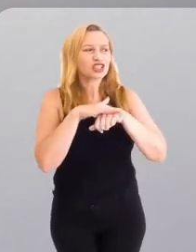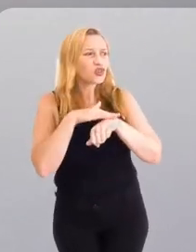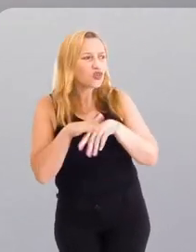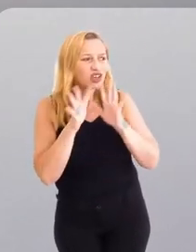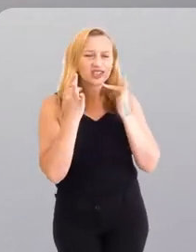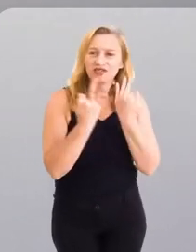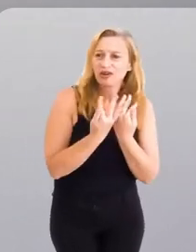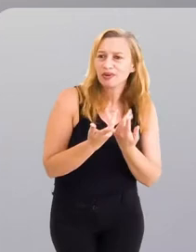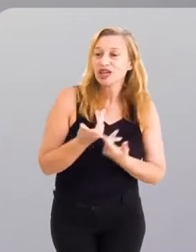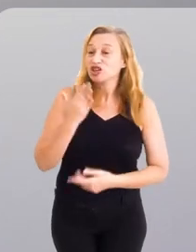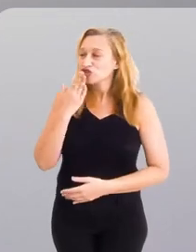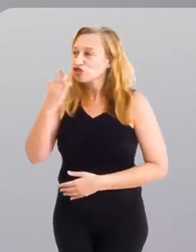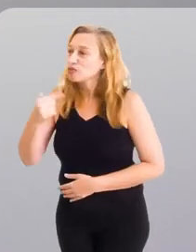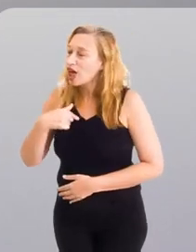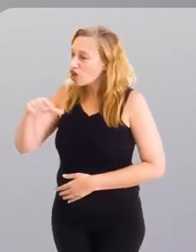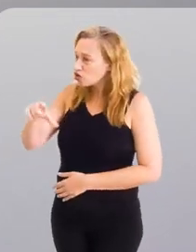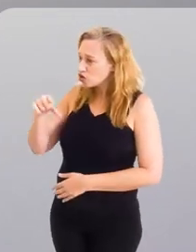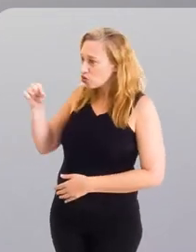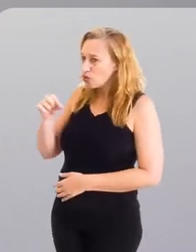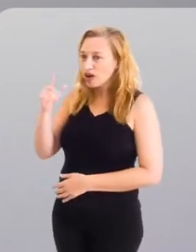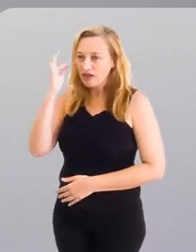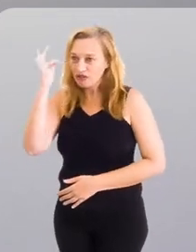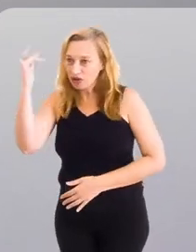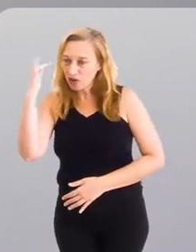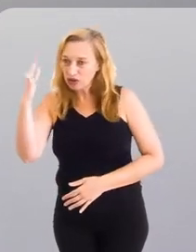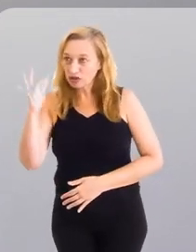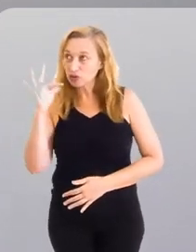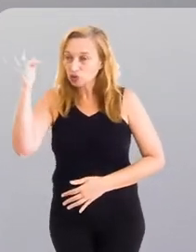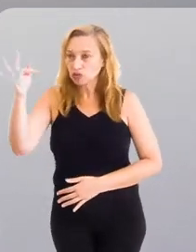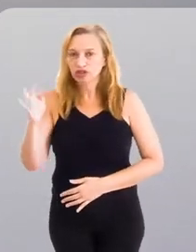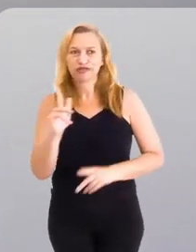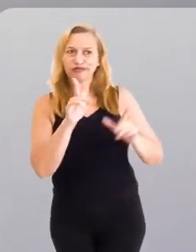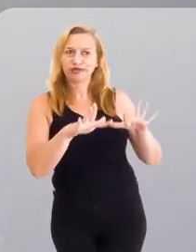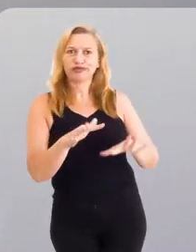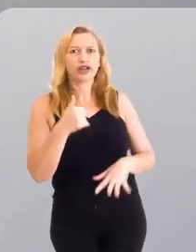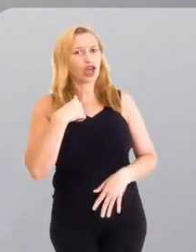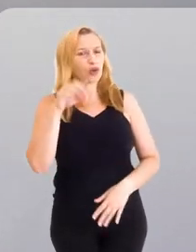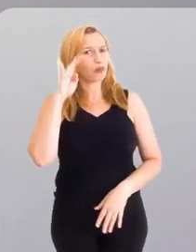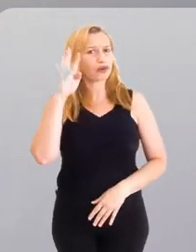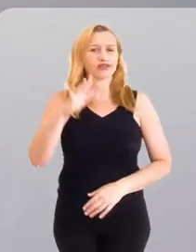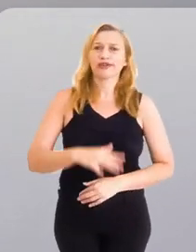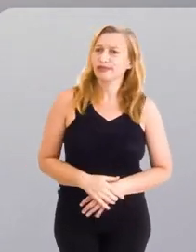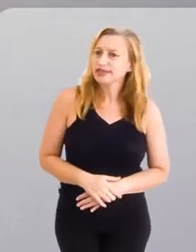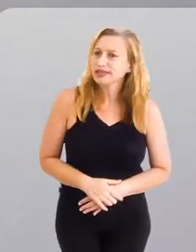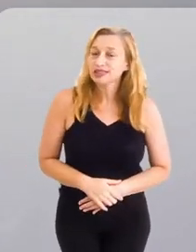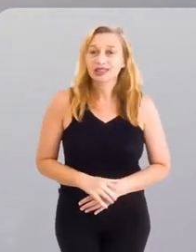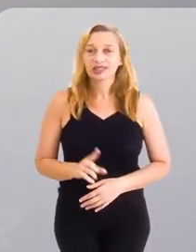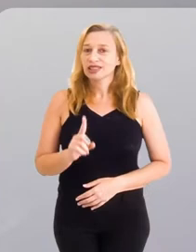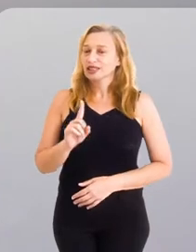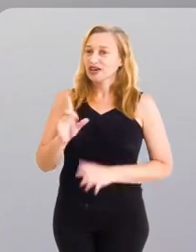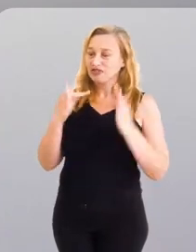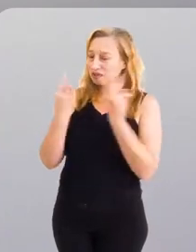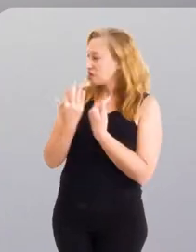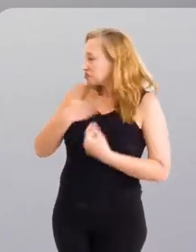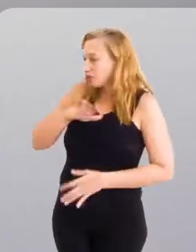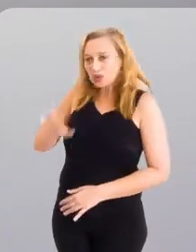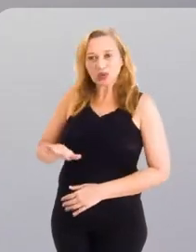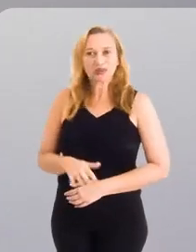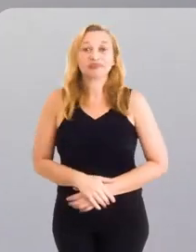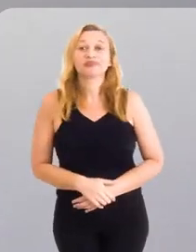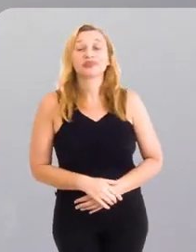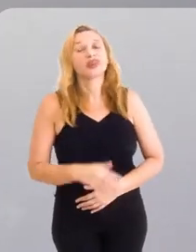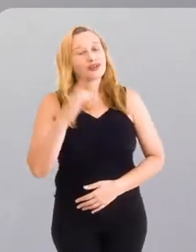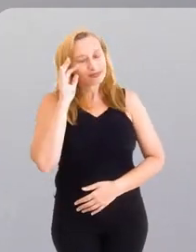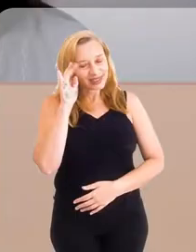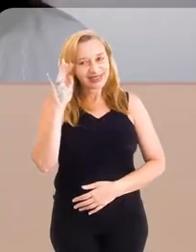sério nas conversas de família, do tipo, vou ser filósofa, a coisa ficou um pouco diferente do que eu imaginava. A recepção não foi